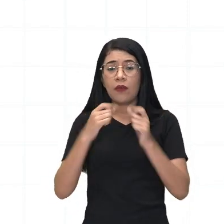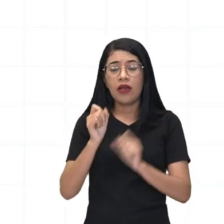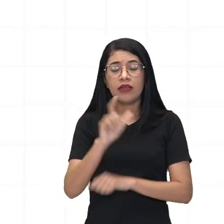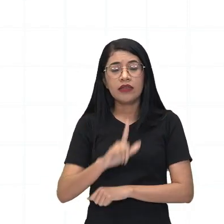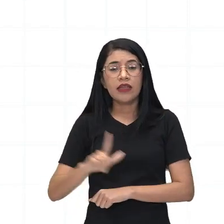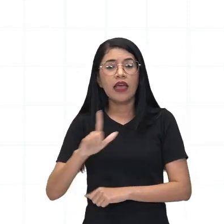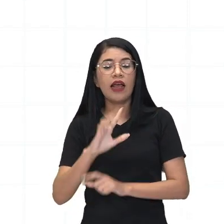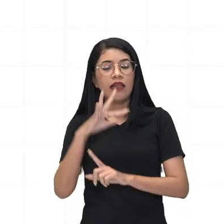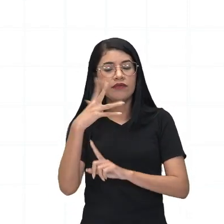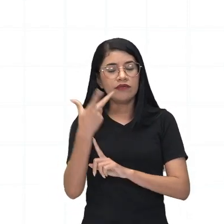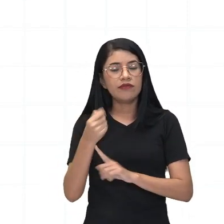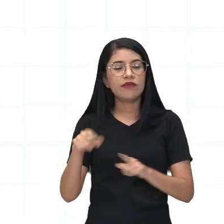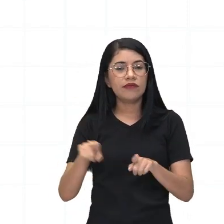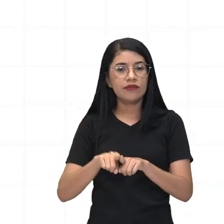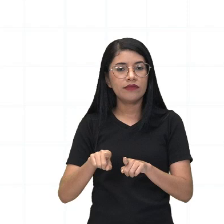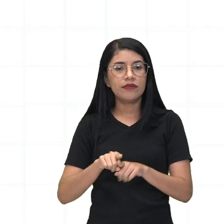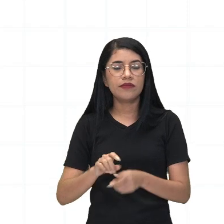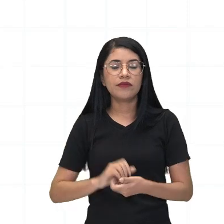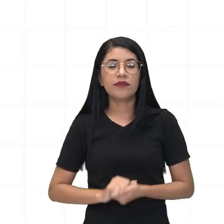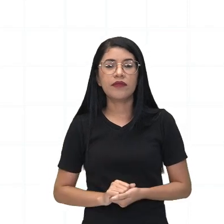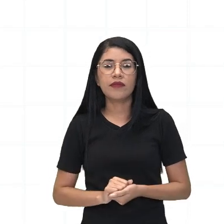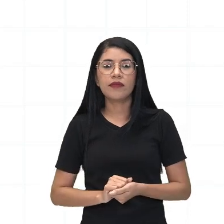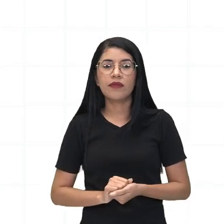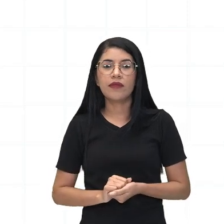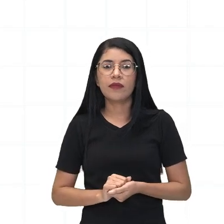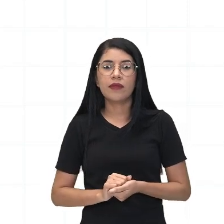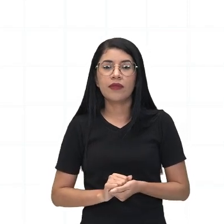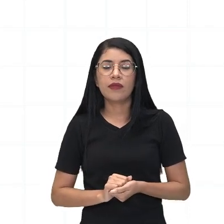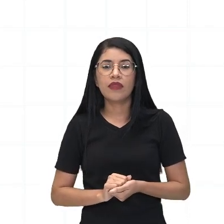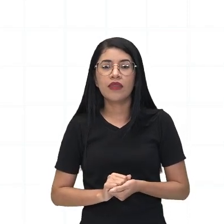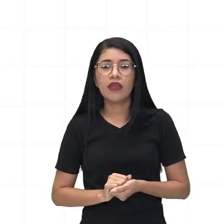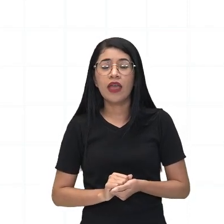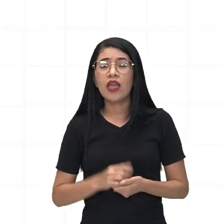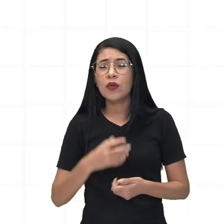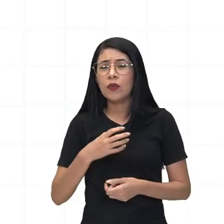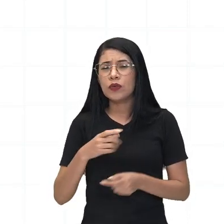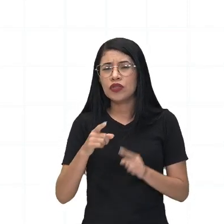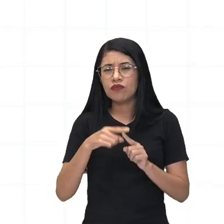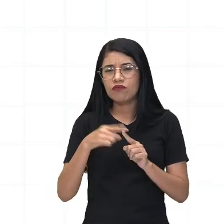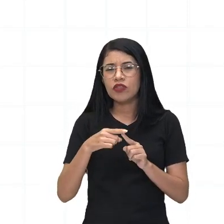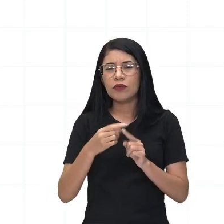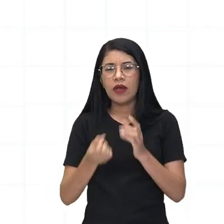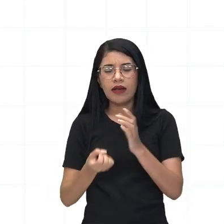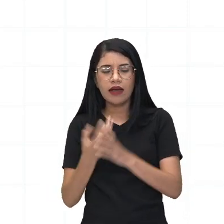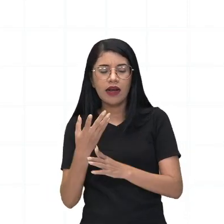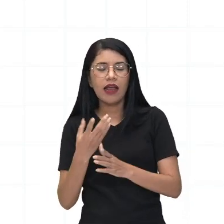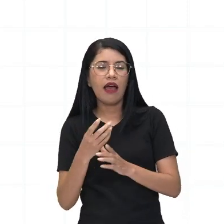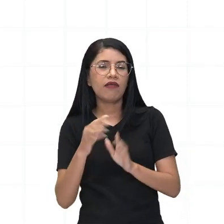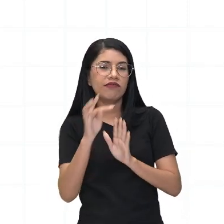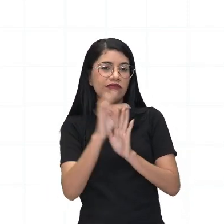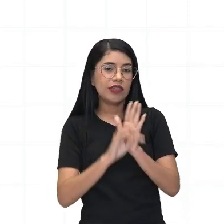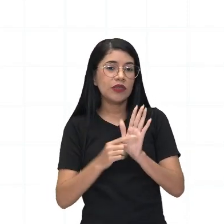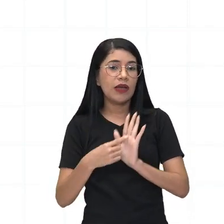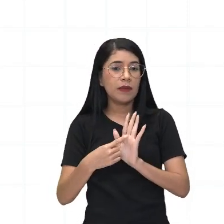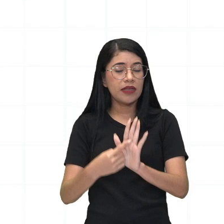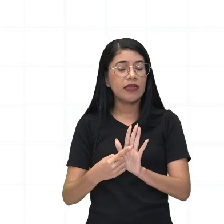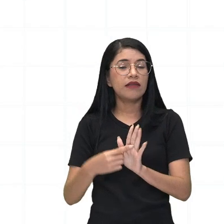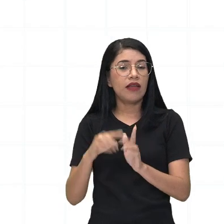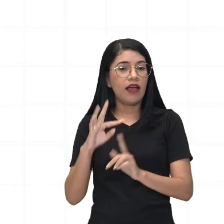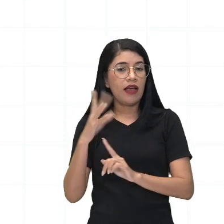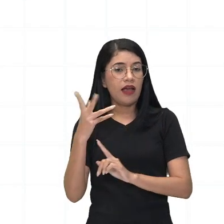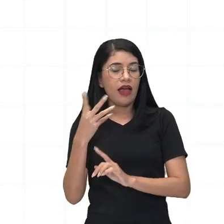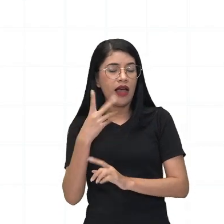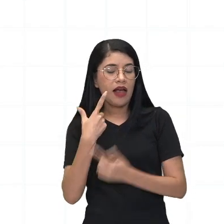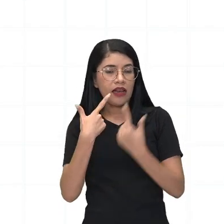linguagem artística, tá? E uma das formas de compor os textos que apresentem essa